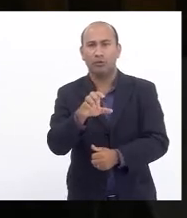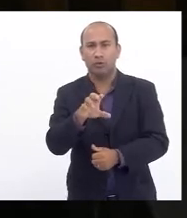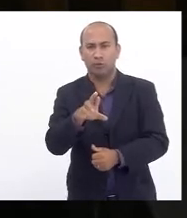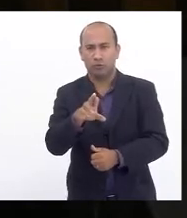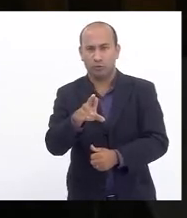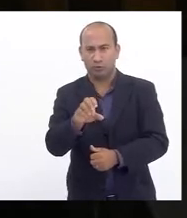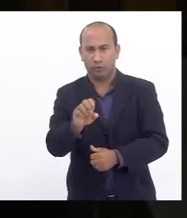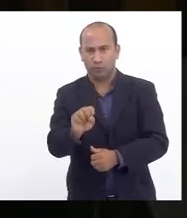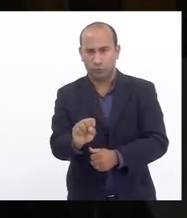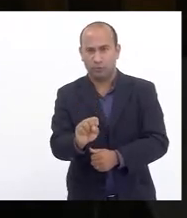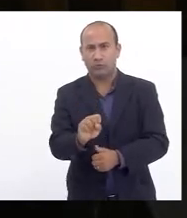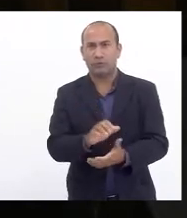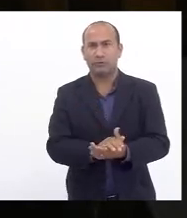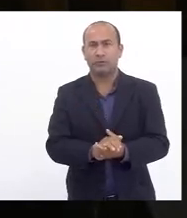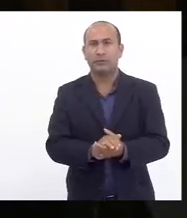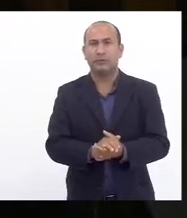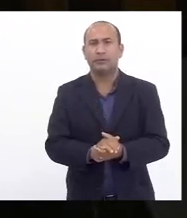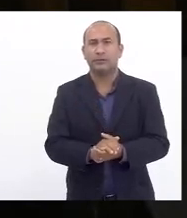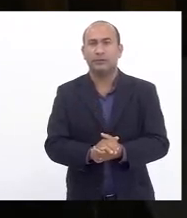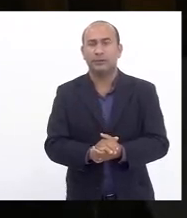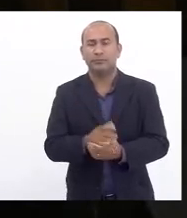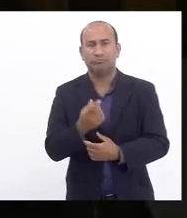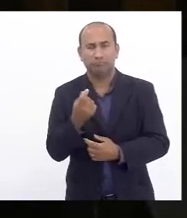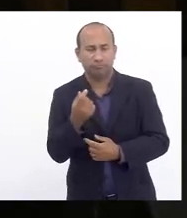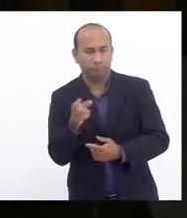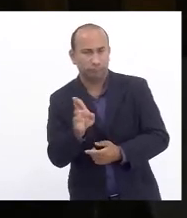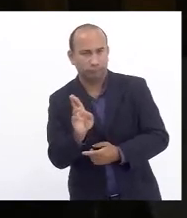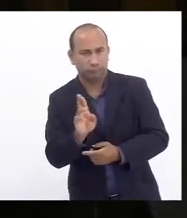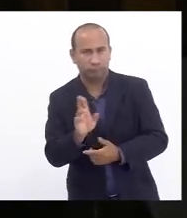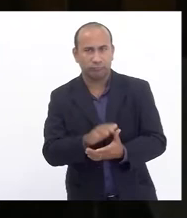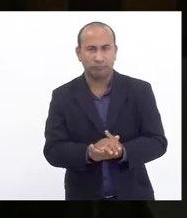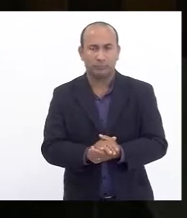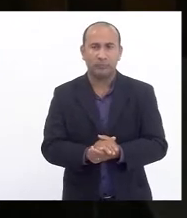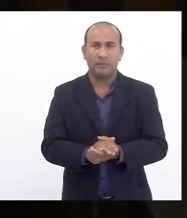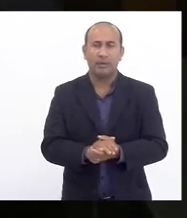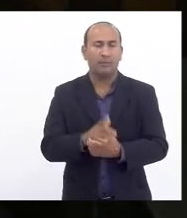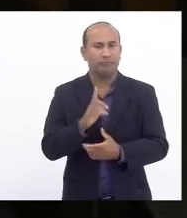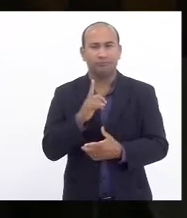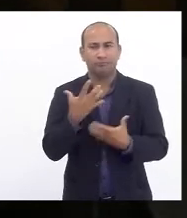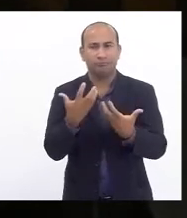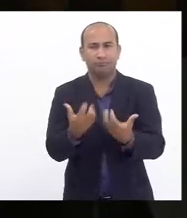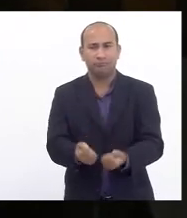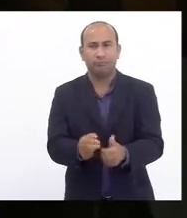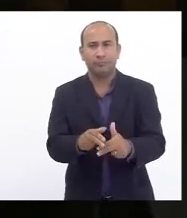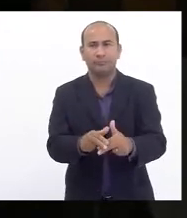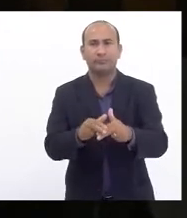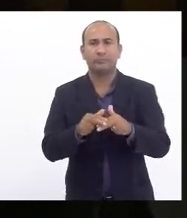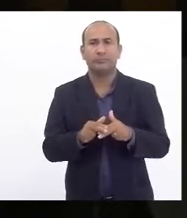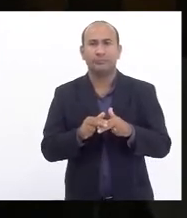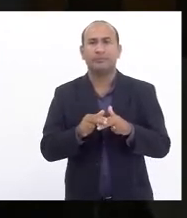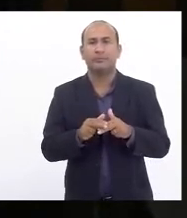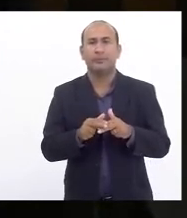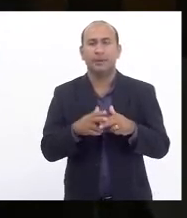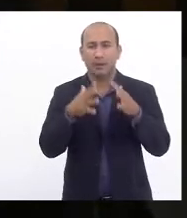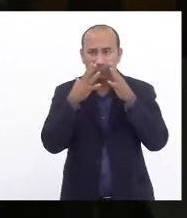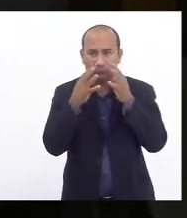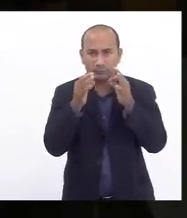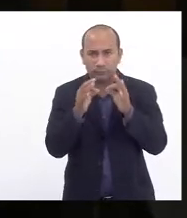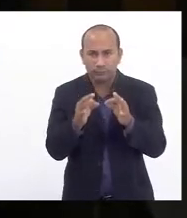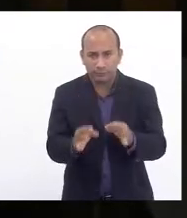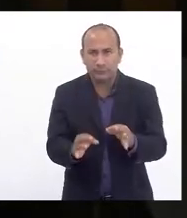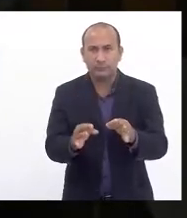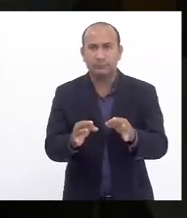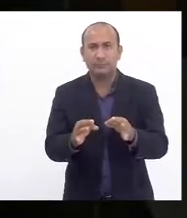dezenas de milhões centenas de bilhões de bilhões de reagir absolutamente inaceitável por isso que ao constatar a fragilidade